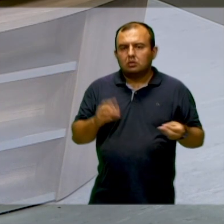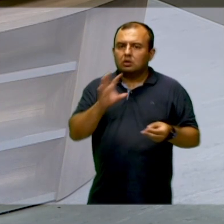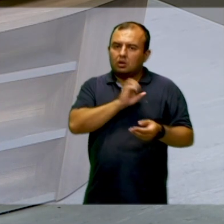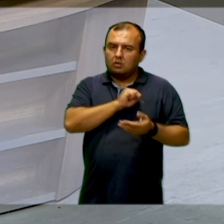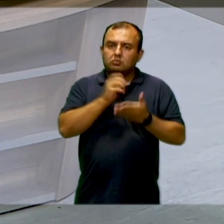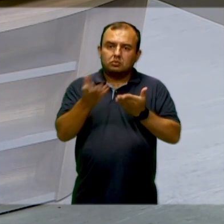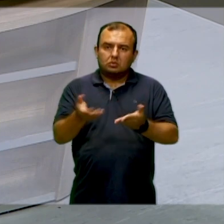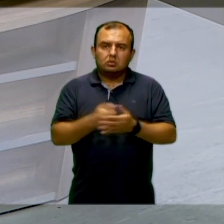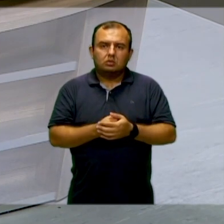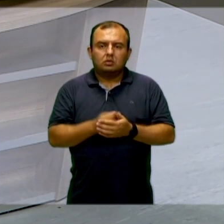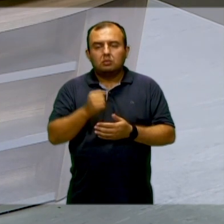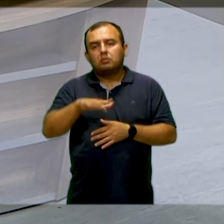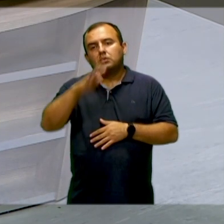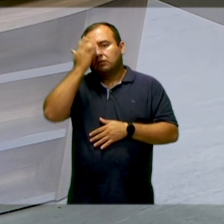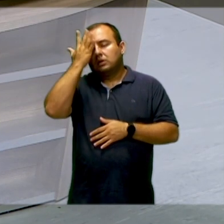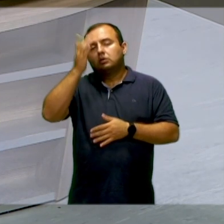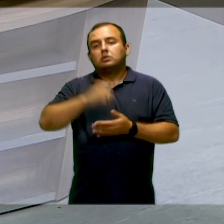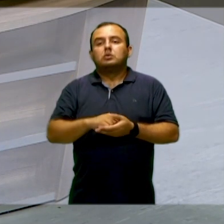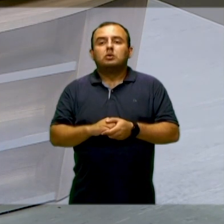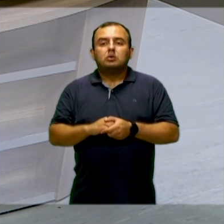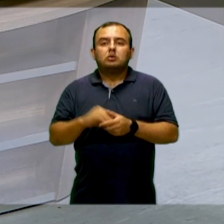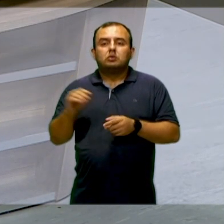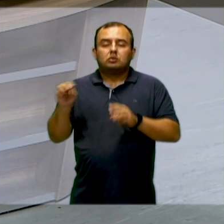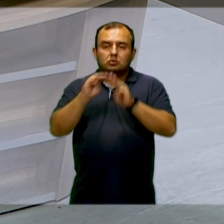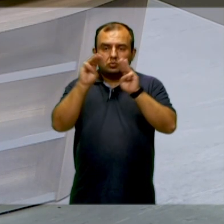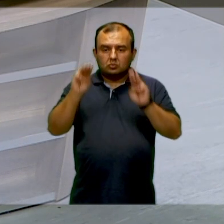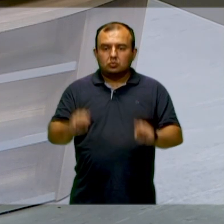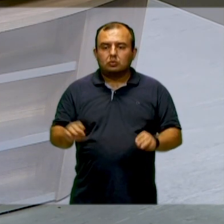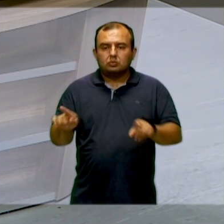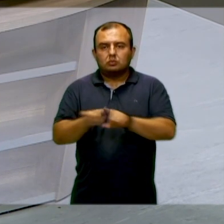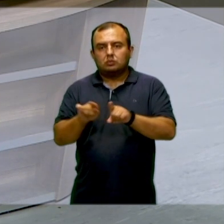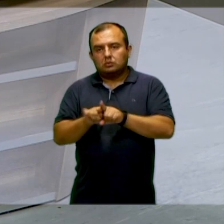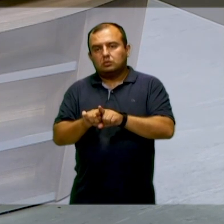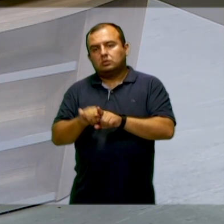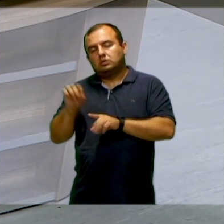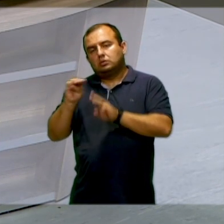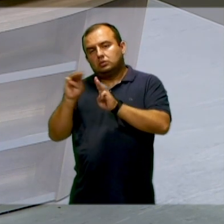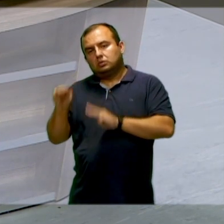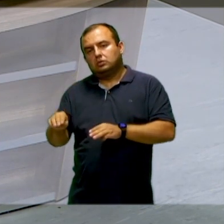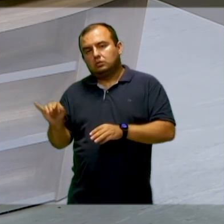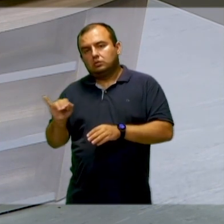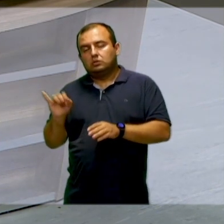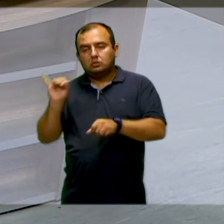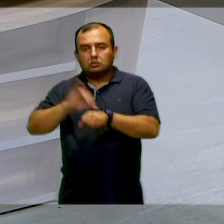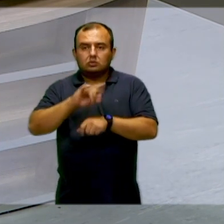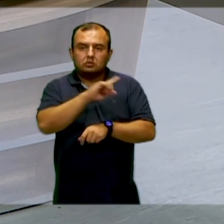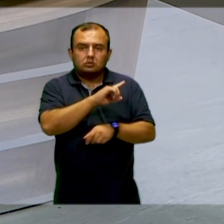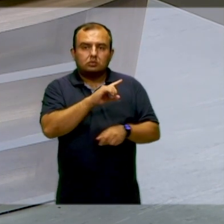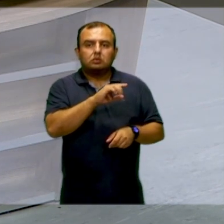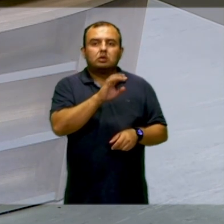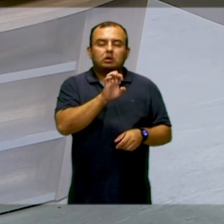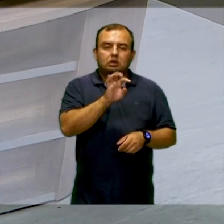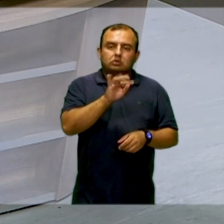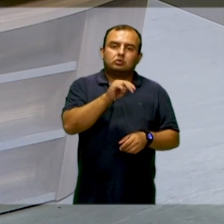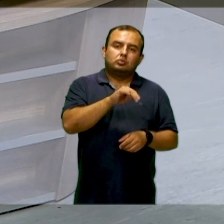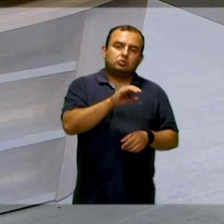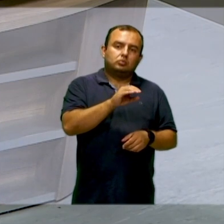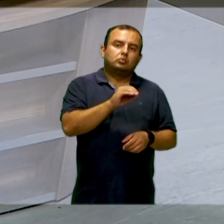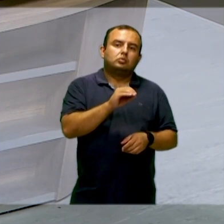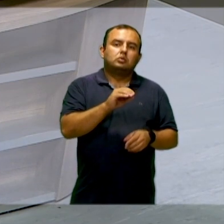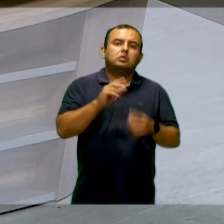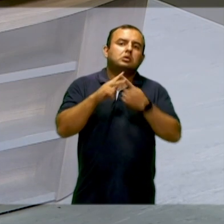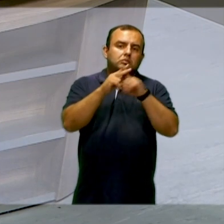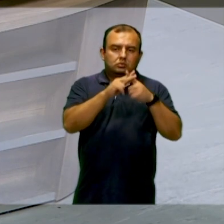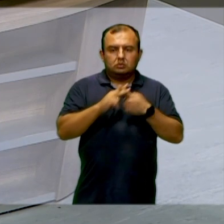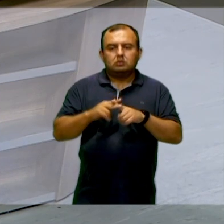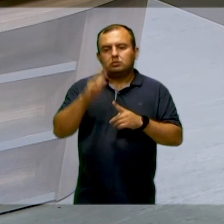aquilo. É muito mais fácil. Mas no museu, tanto nele, quanto o museu aqui de Itajaí, do centro, quanto o Etno, é um problema sério de